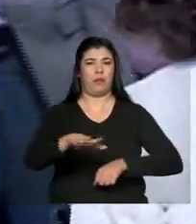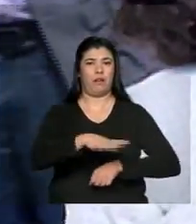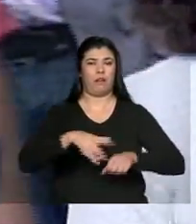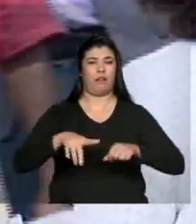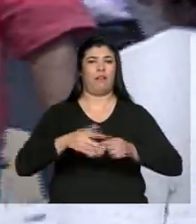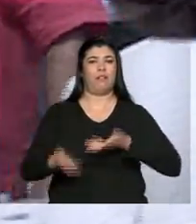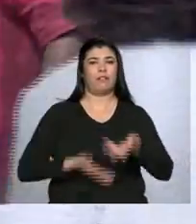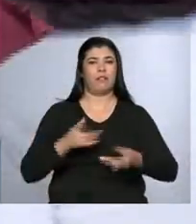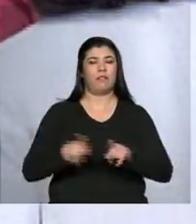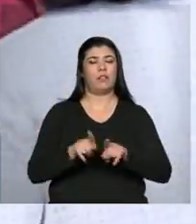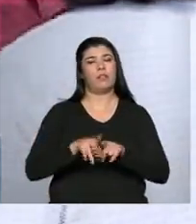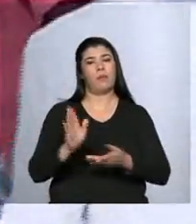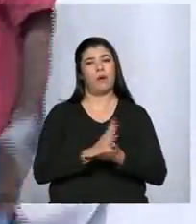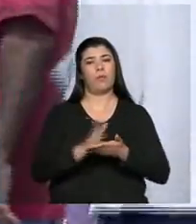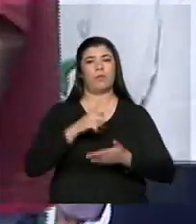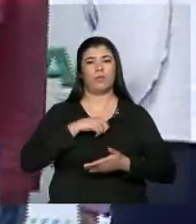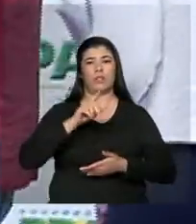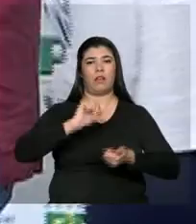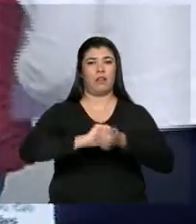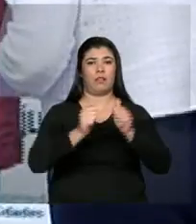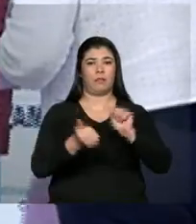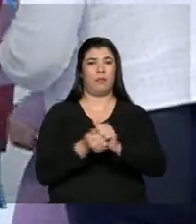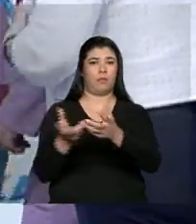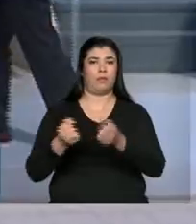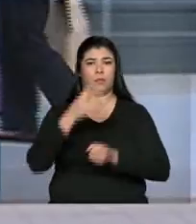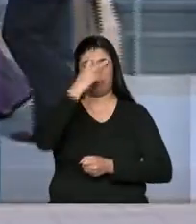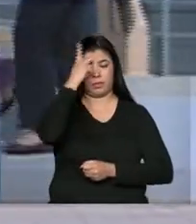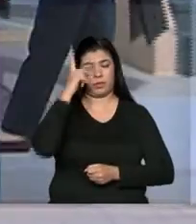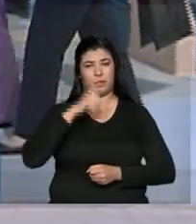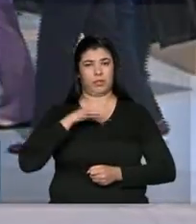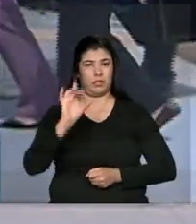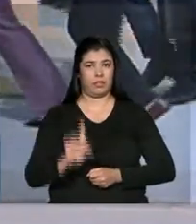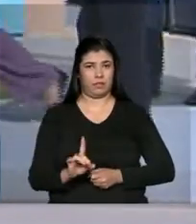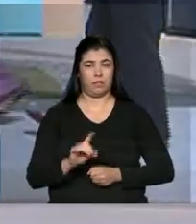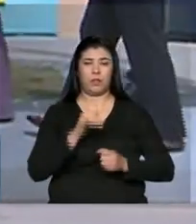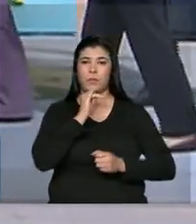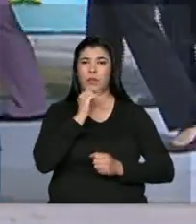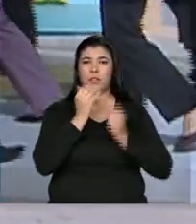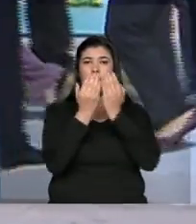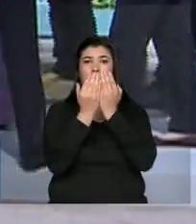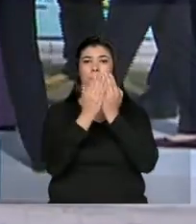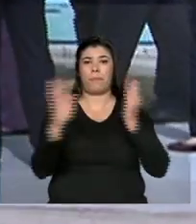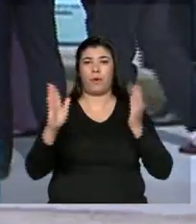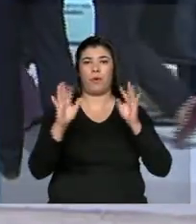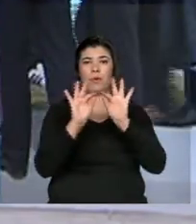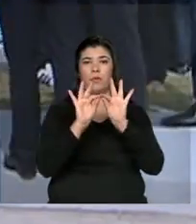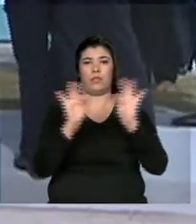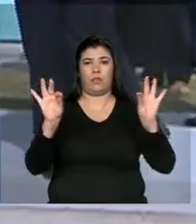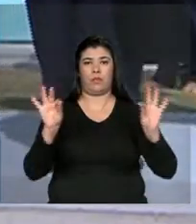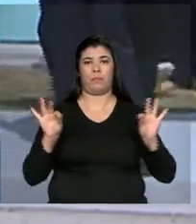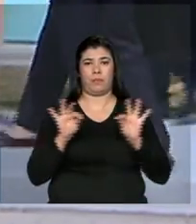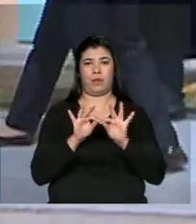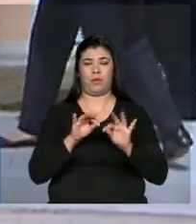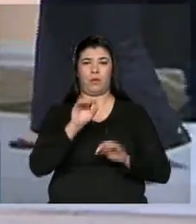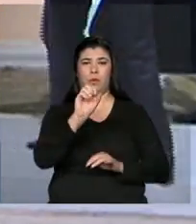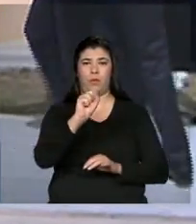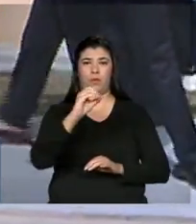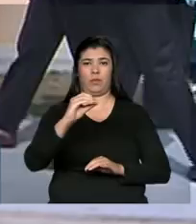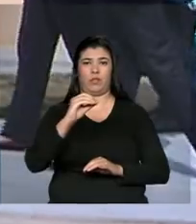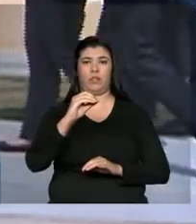adaptação para pessoas com deficiência como por exemplo as portas mais amplas portas com 80 centímetros